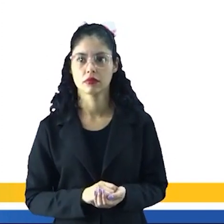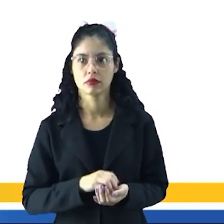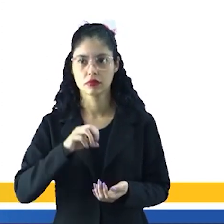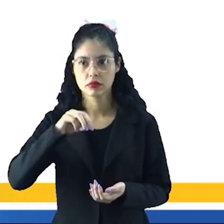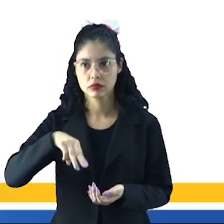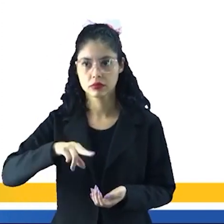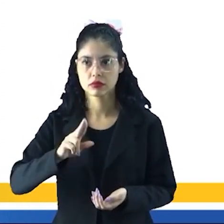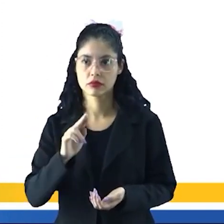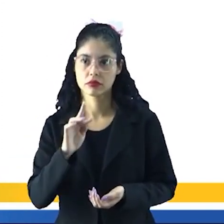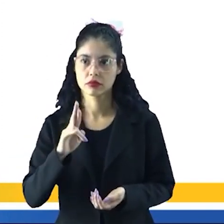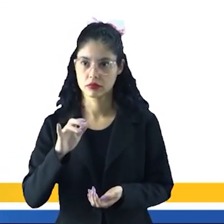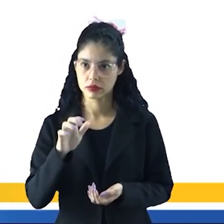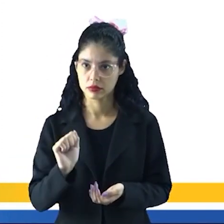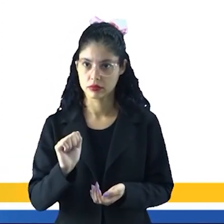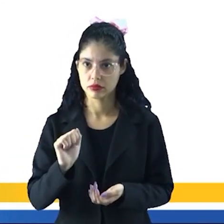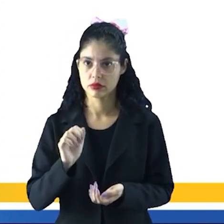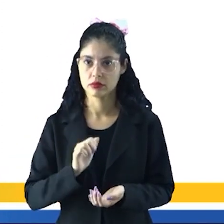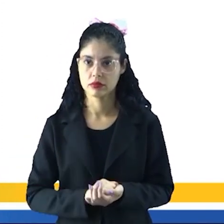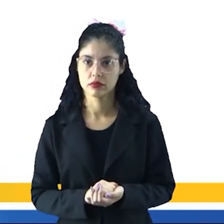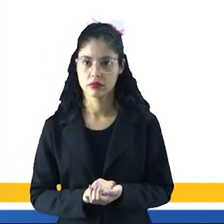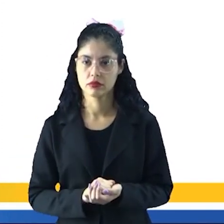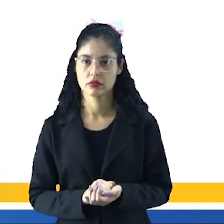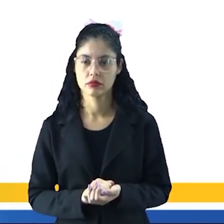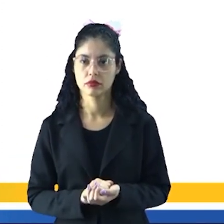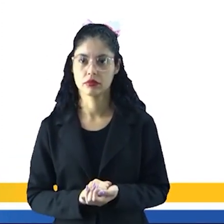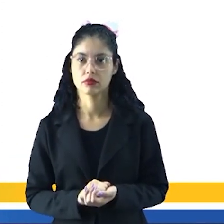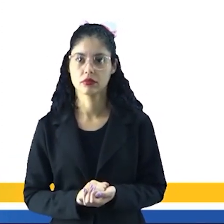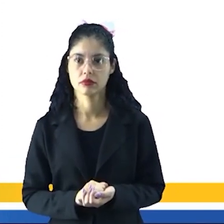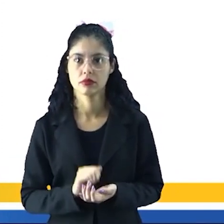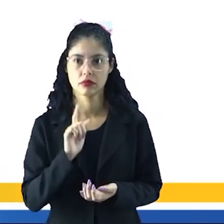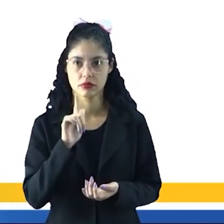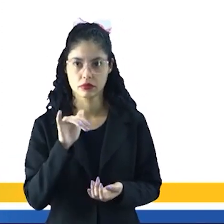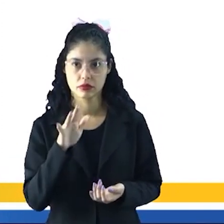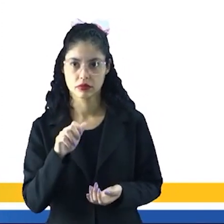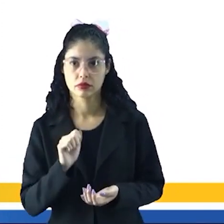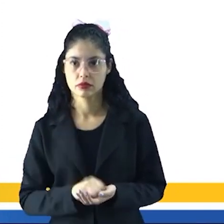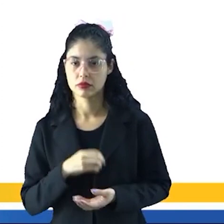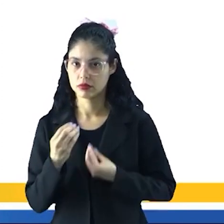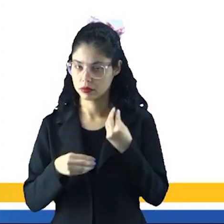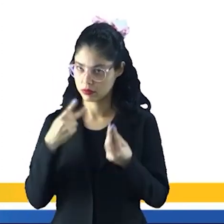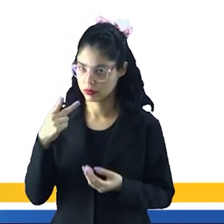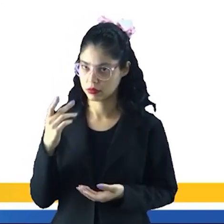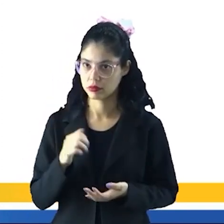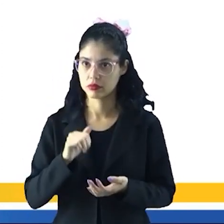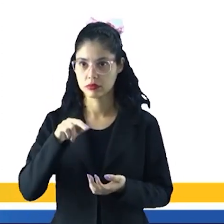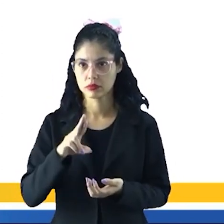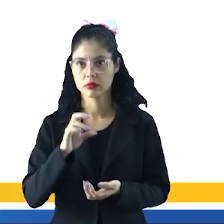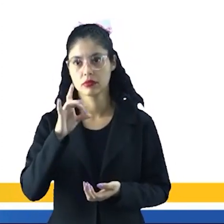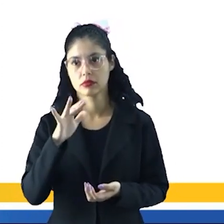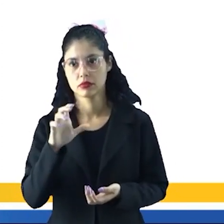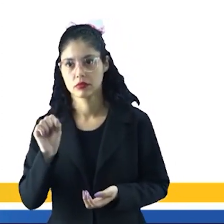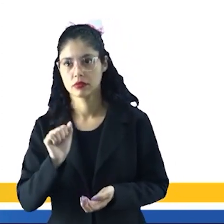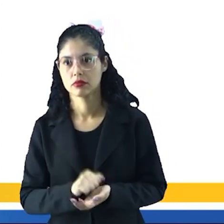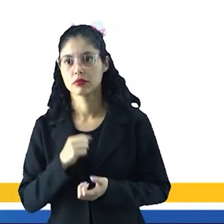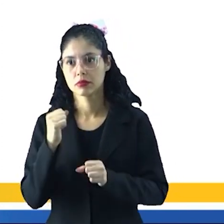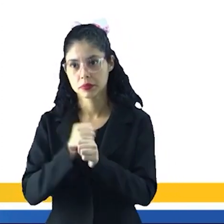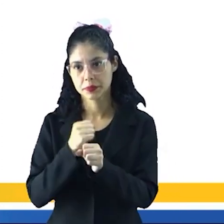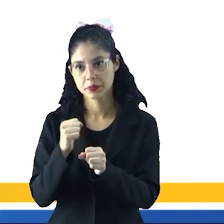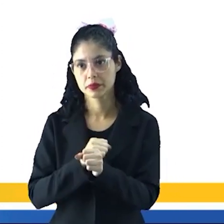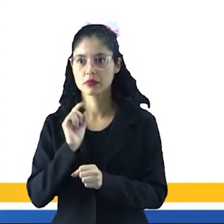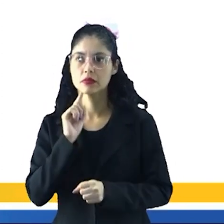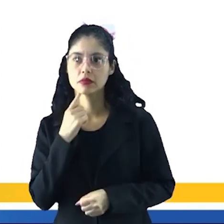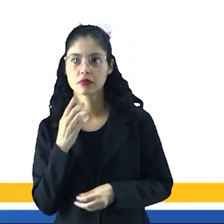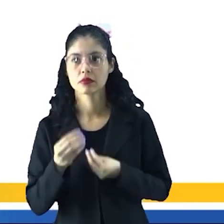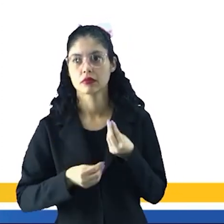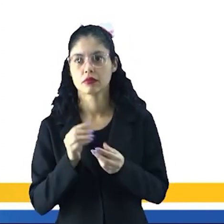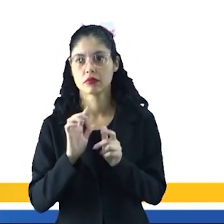que é Leonardo da Vinci, que trabalhou a Mona Lisa, ele trabalha com manteiga de amendoim e geleia, como eu comentei, e há obras neoclássicas, como